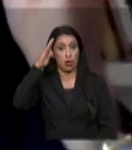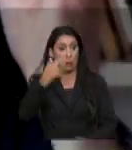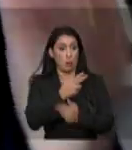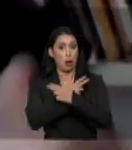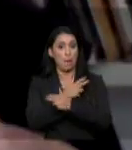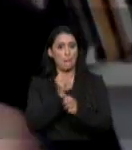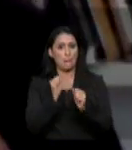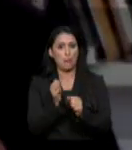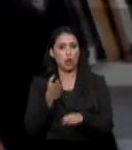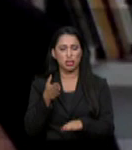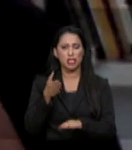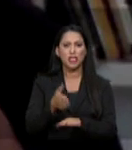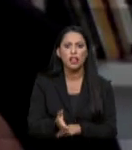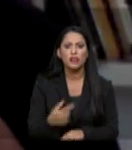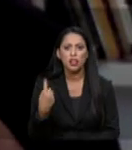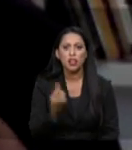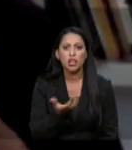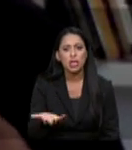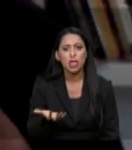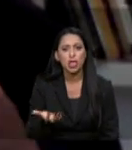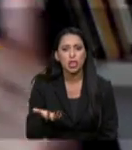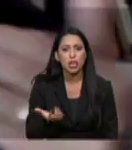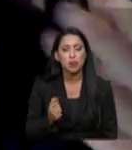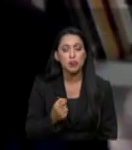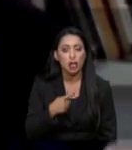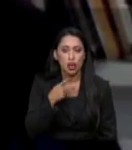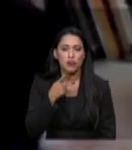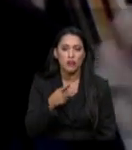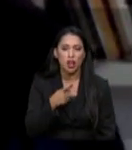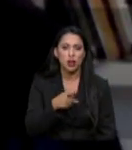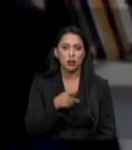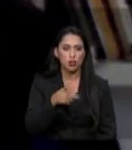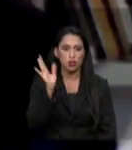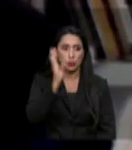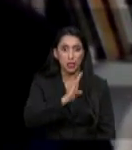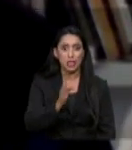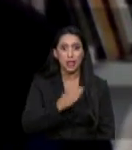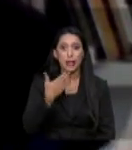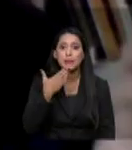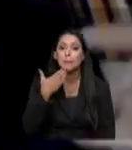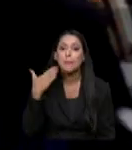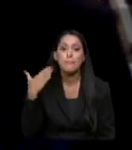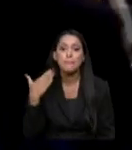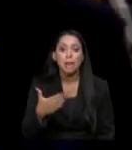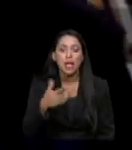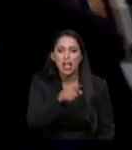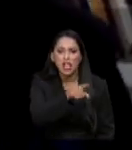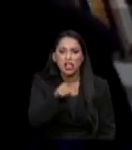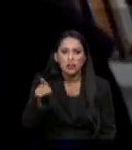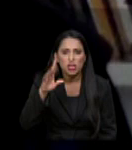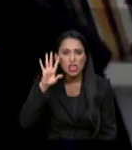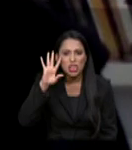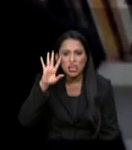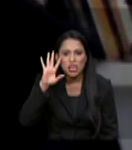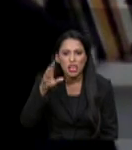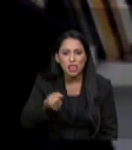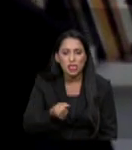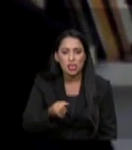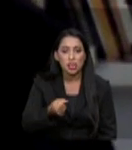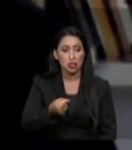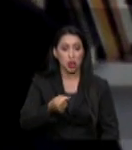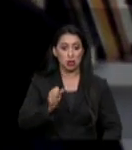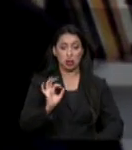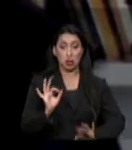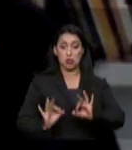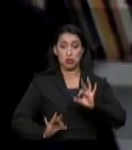se intervir é o que nós queremos eu confesso que a maioria dos brasileiros pedem isso vocês estão decisões sempre em